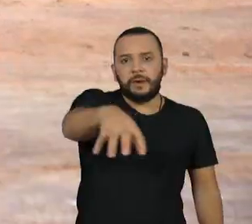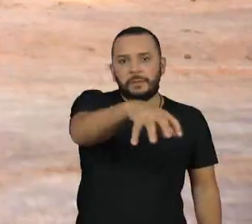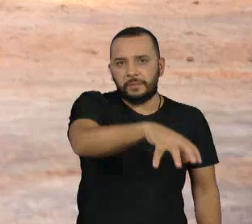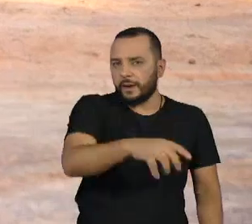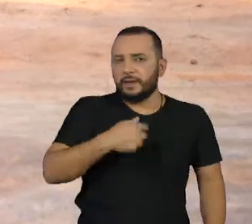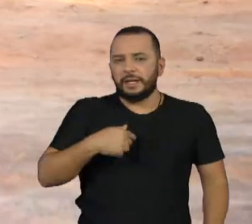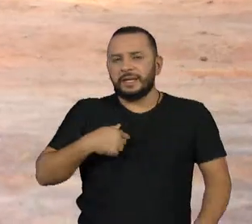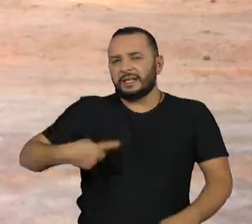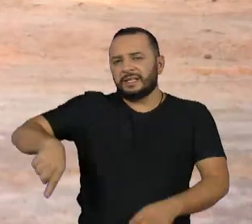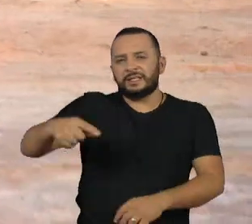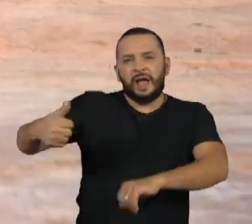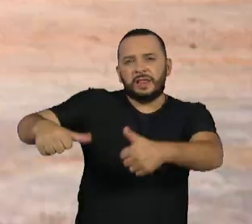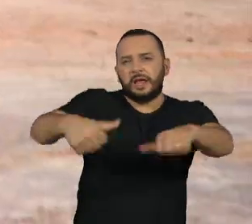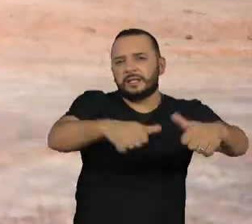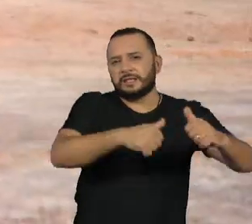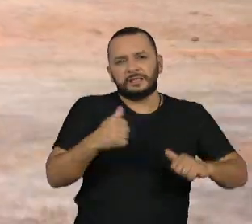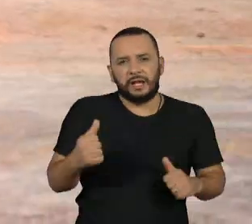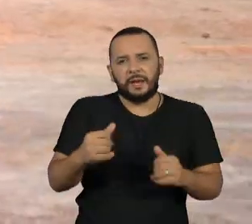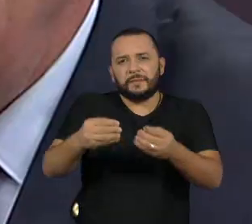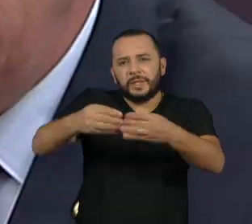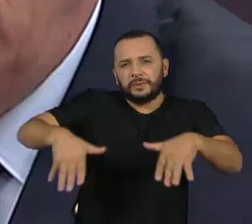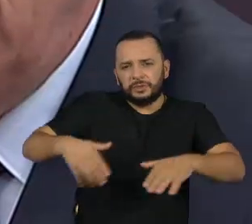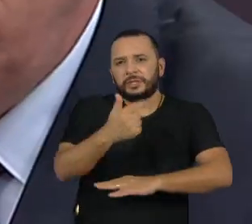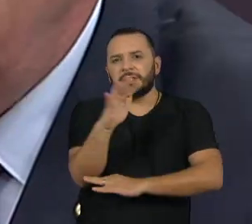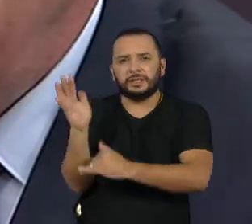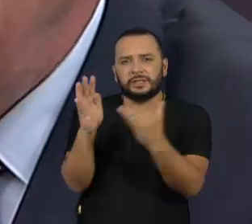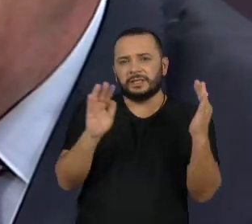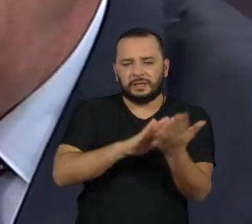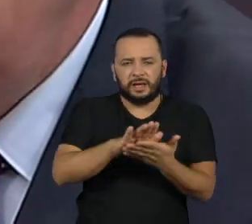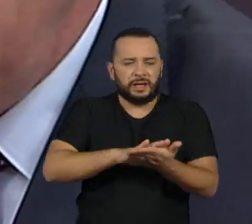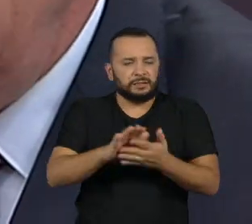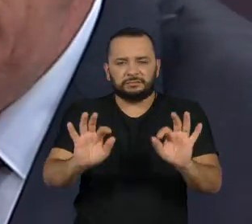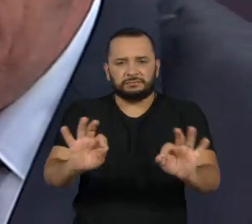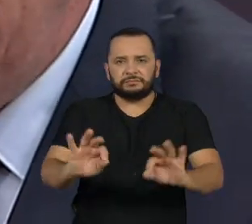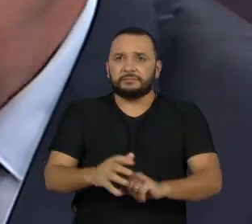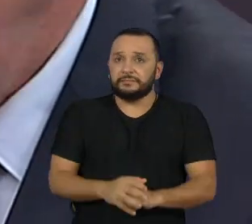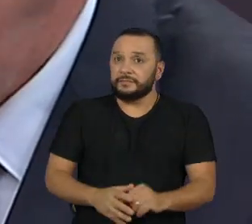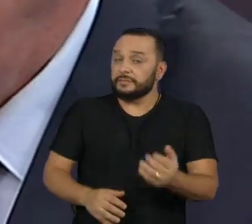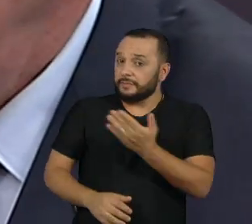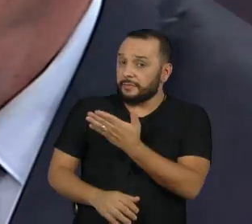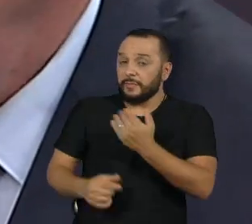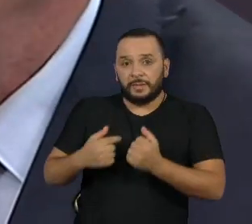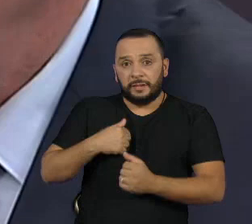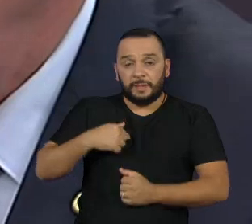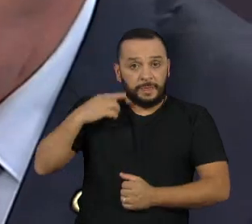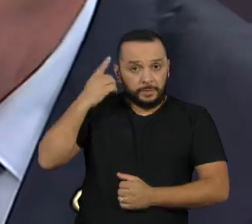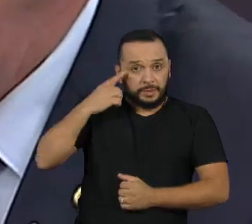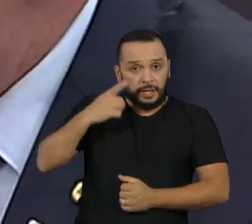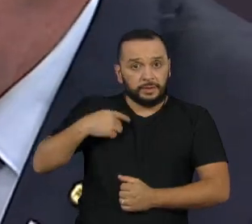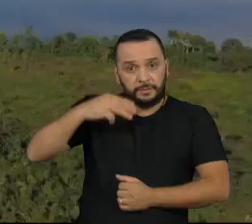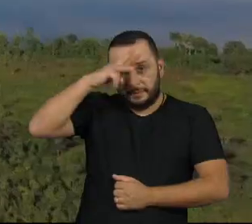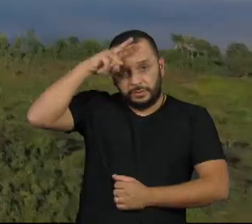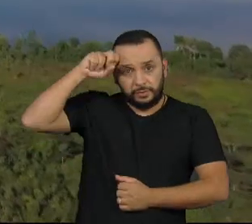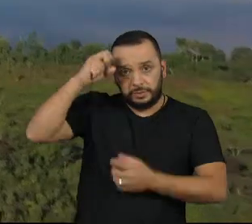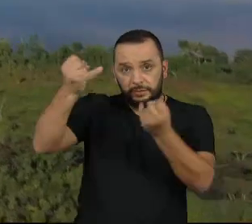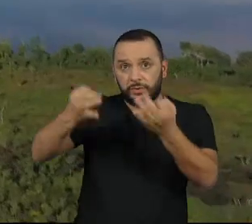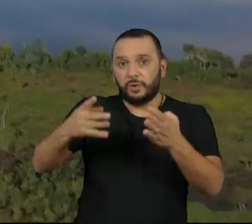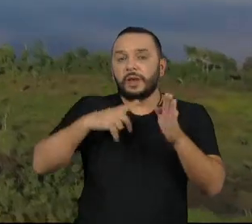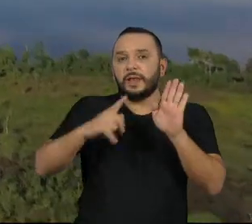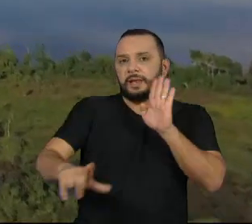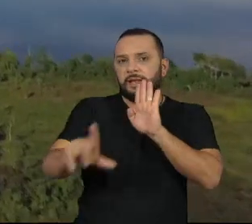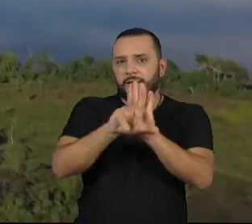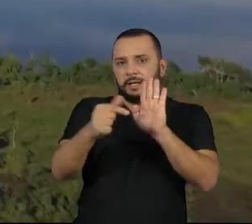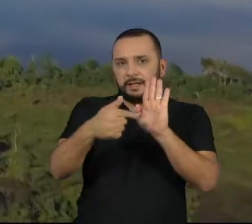de impactos. O relator, deputado Neri Geller, do Progressistas de Mato Grosso, defendeu que a lei vai